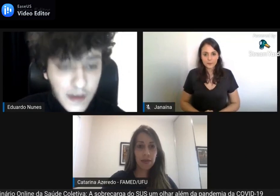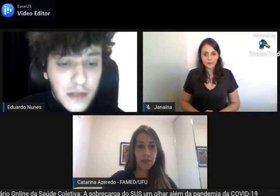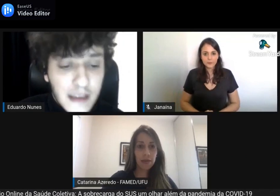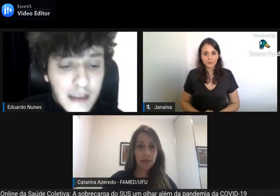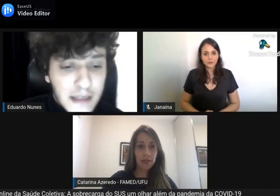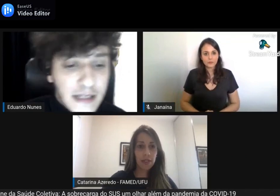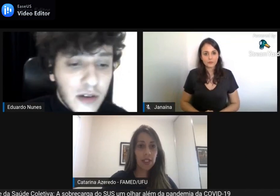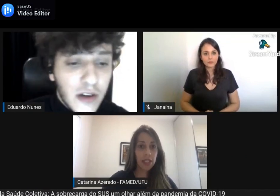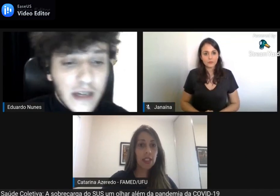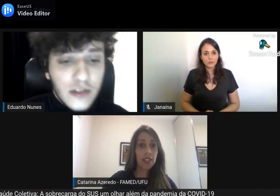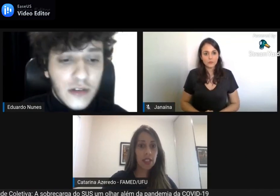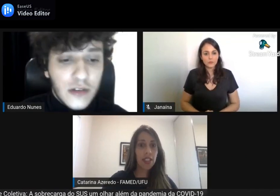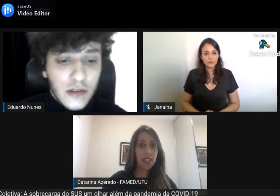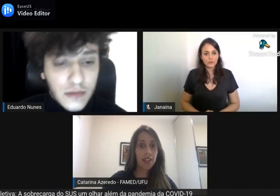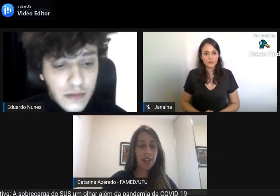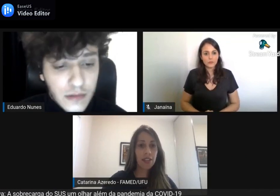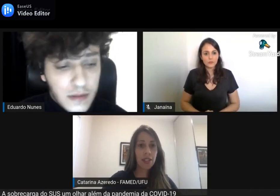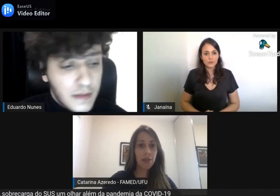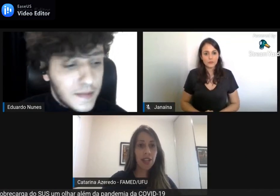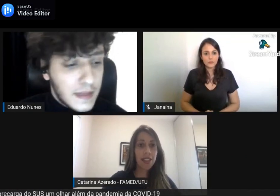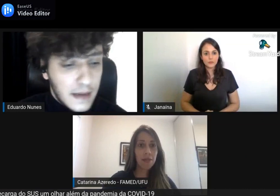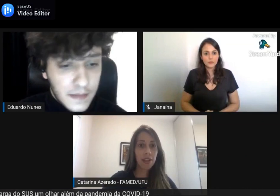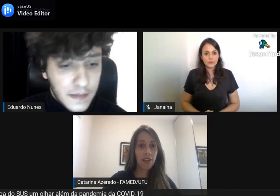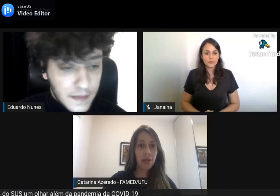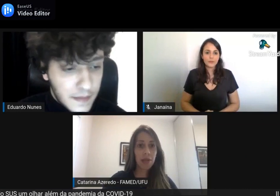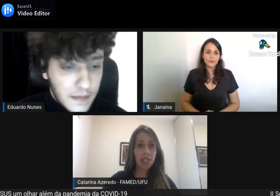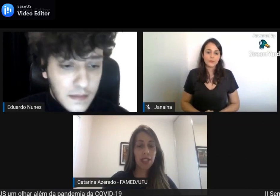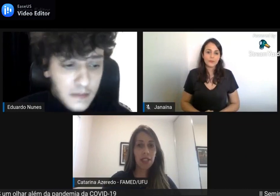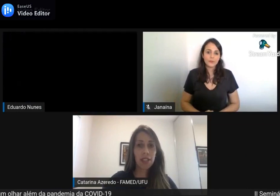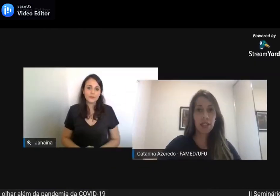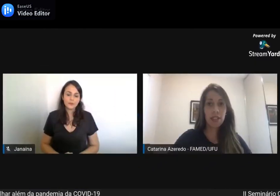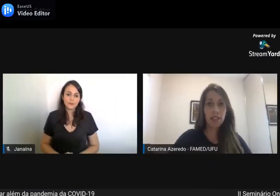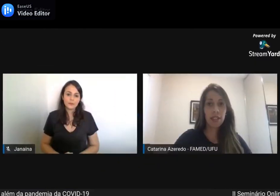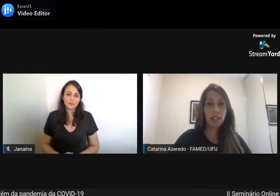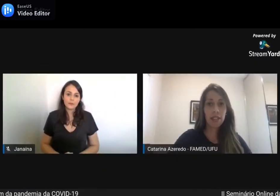Você vai começar a apresentação agora? Eu já coloco. Sim, Eduardo, se você puder colocar para mim.